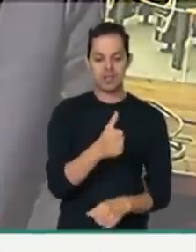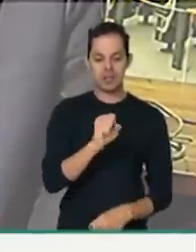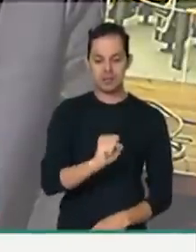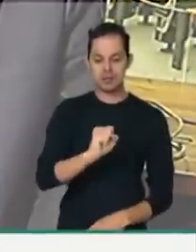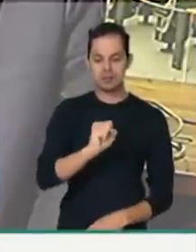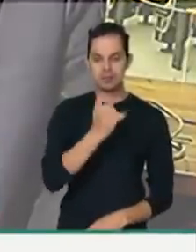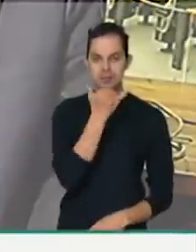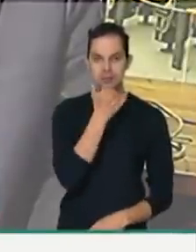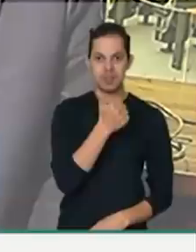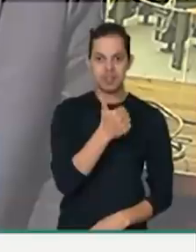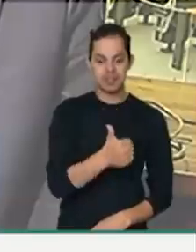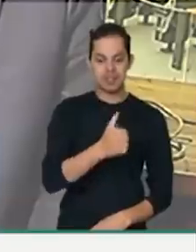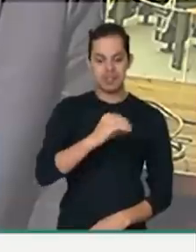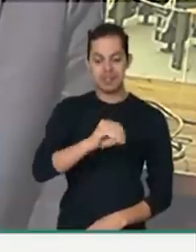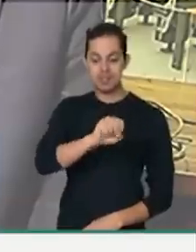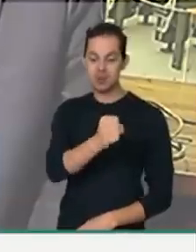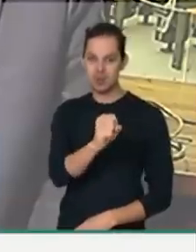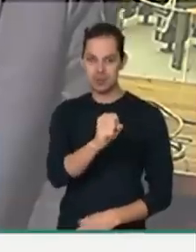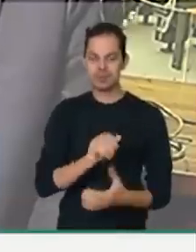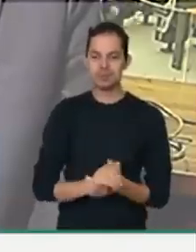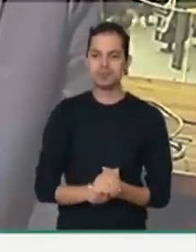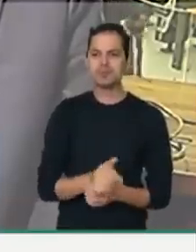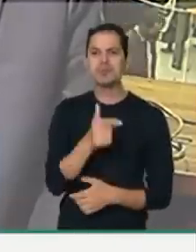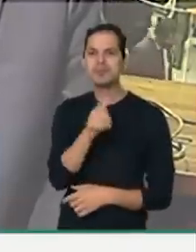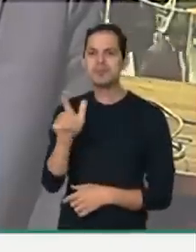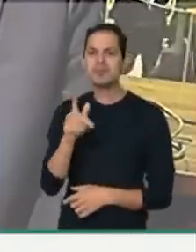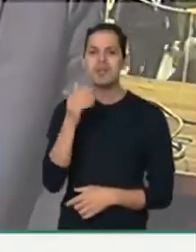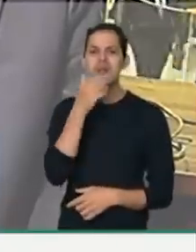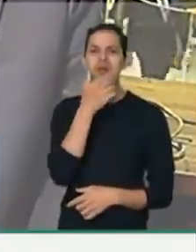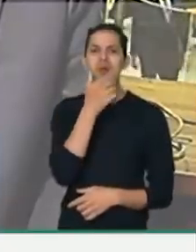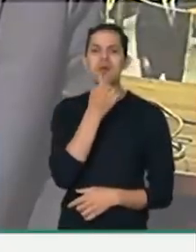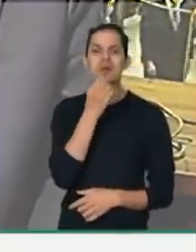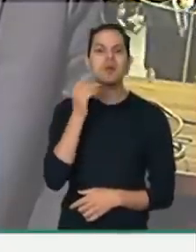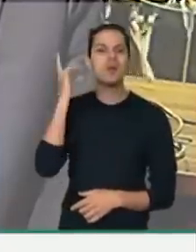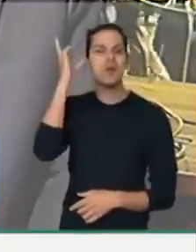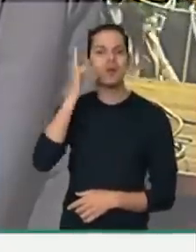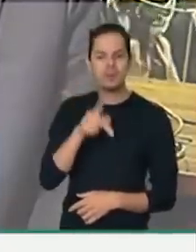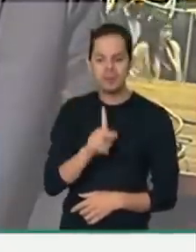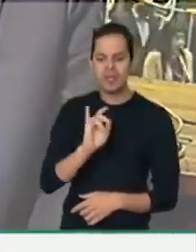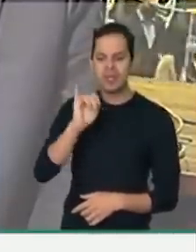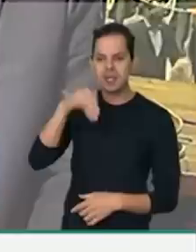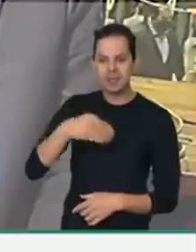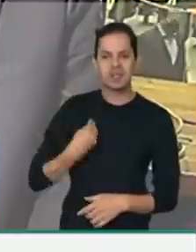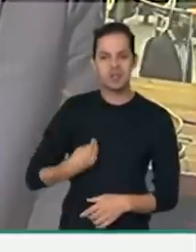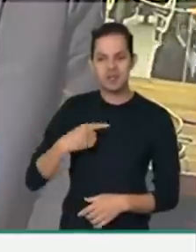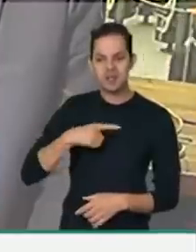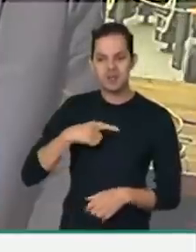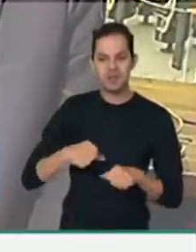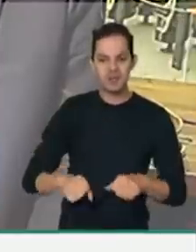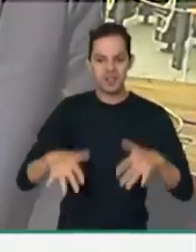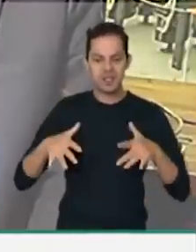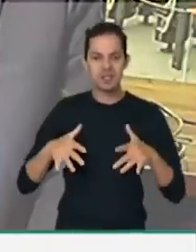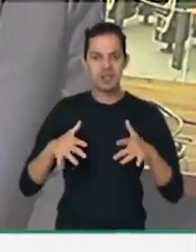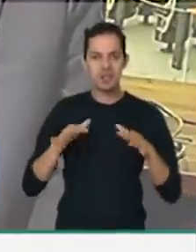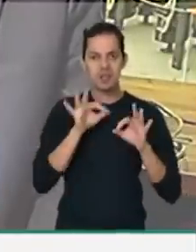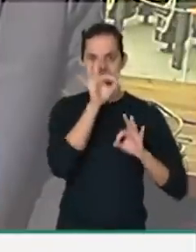O relator Kim Kataguiri, ele está ali no plenário, ele está se preparando para falar com a gente agora ao vivo, ele está colocando o fone de